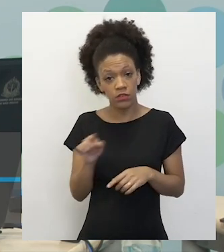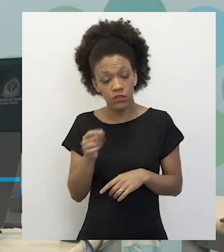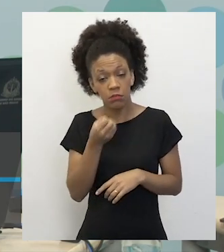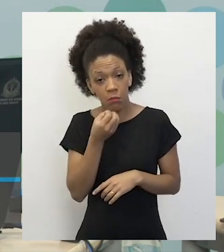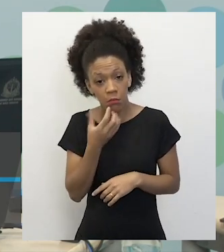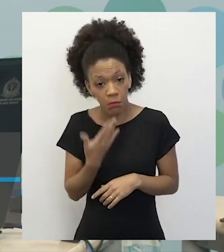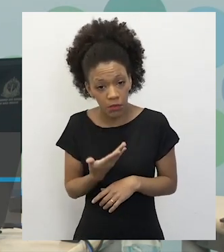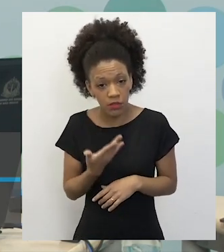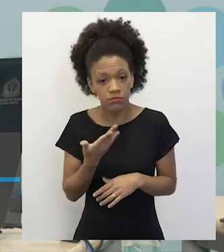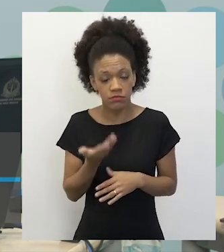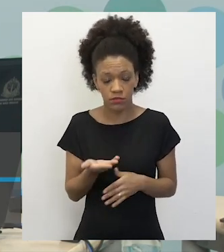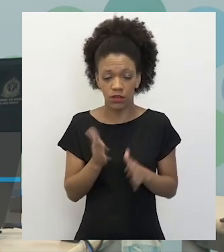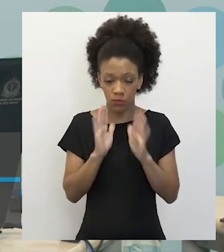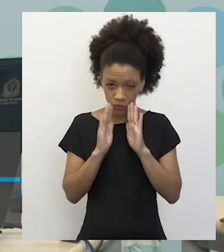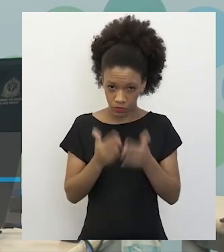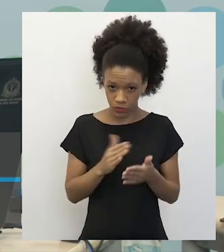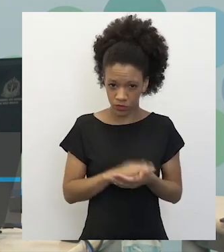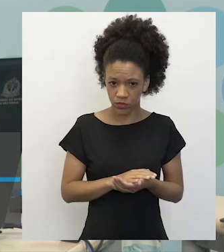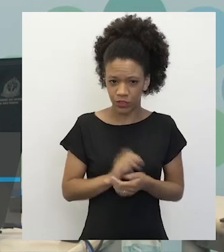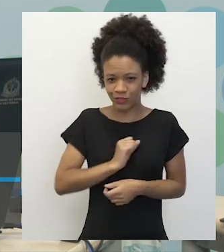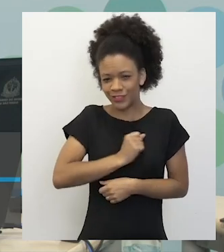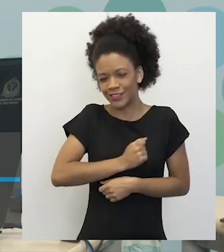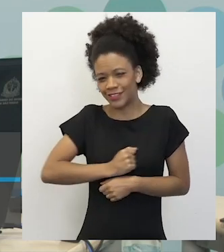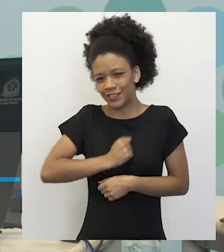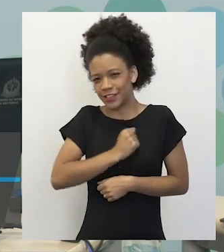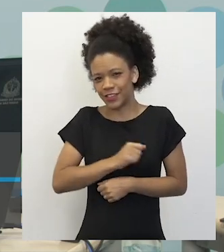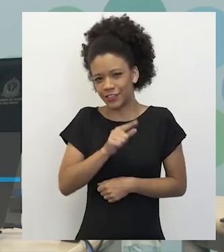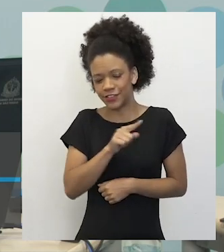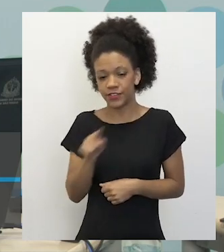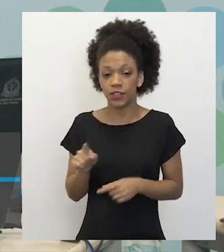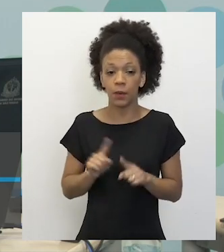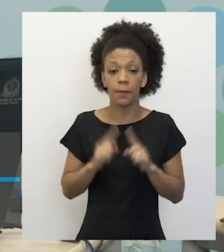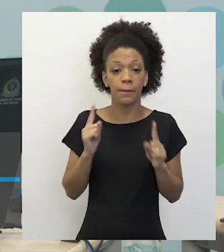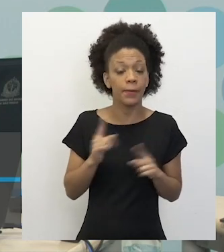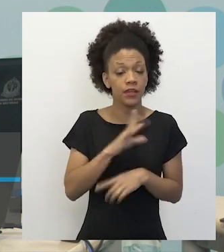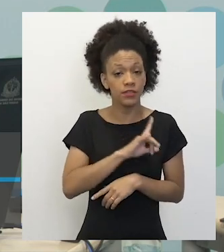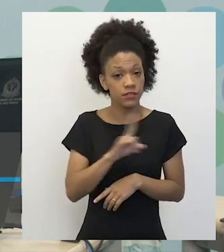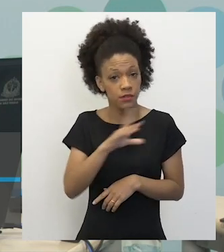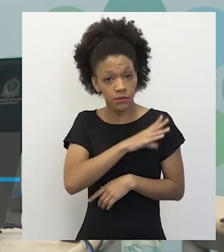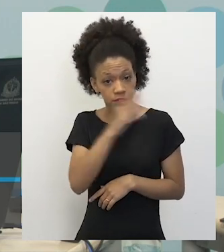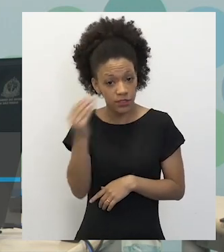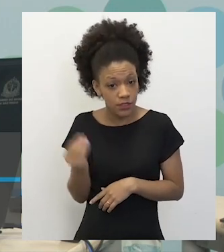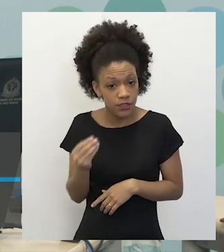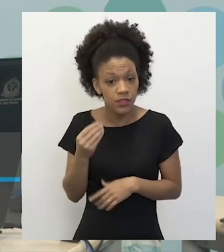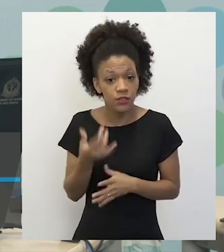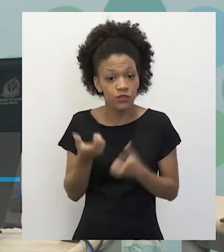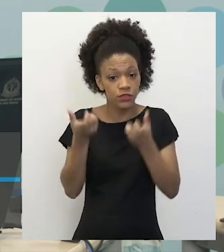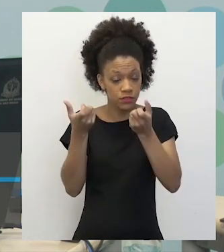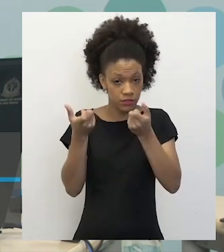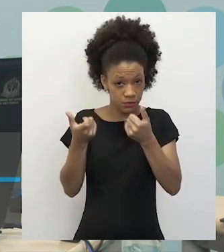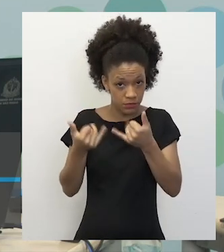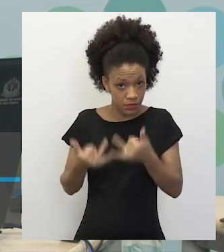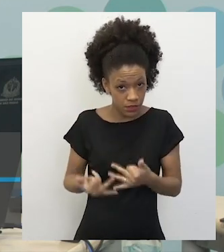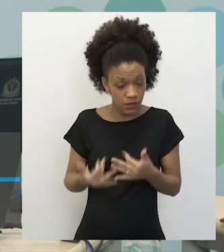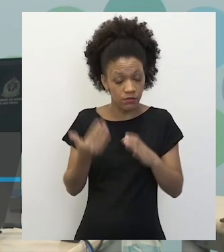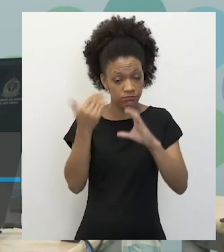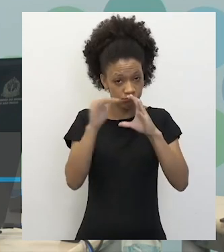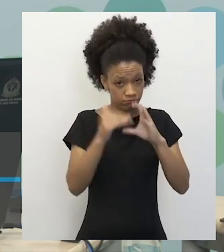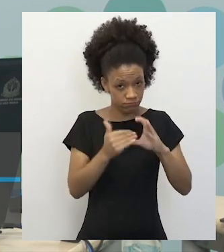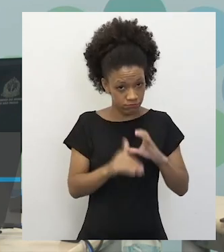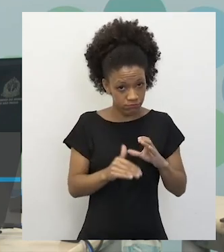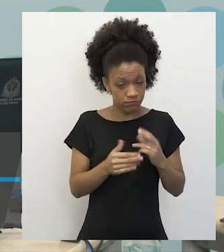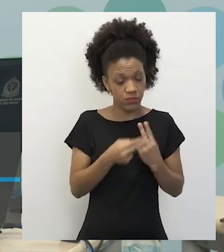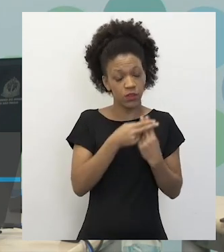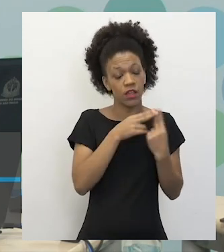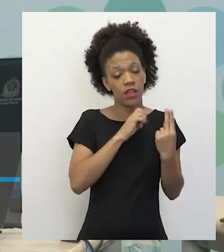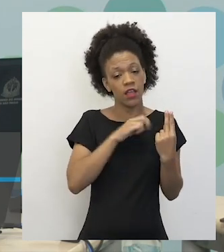a respeito disso, tá bom? Já estava morrendo de saudade de vocês. Mas não se esqueçam aí de escreverem, postarem lá.